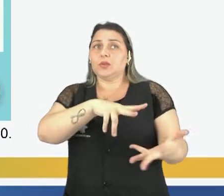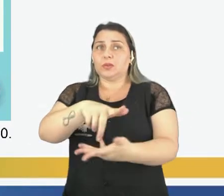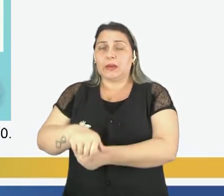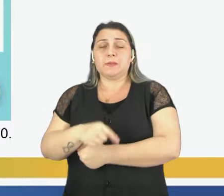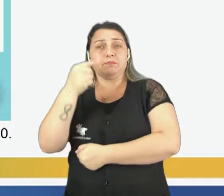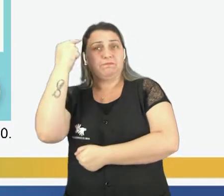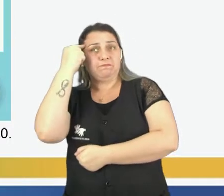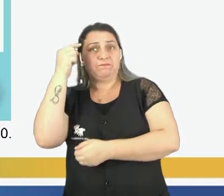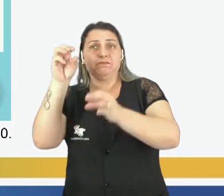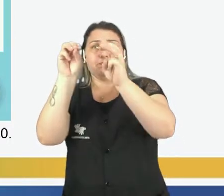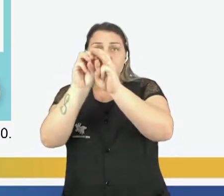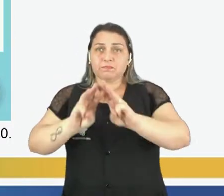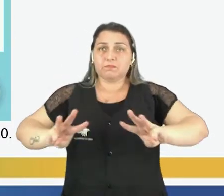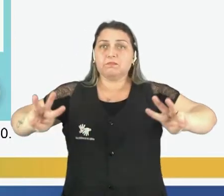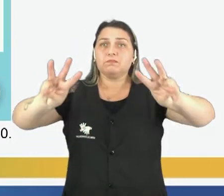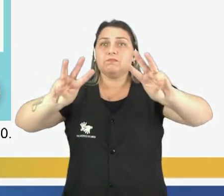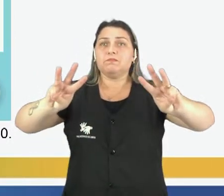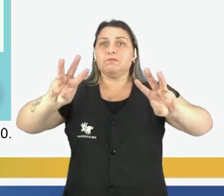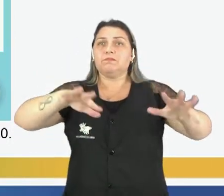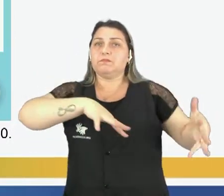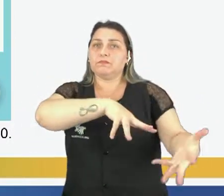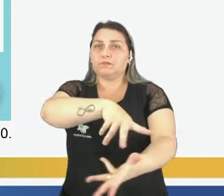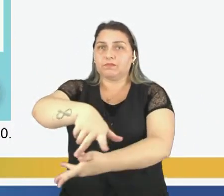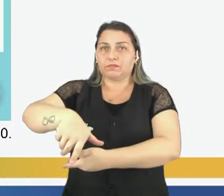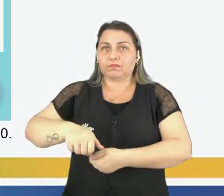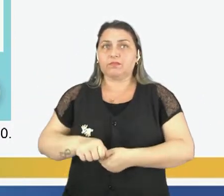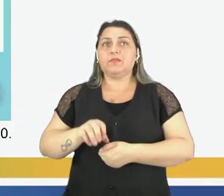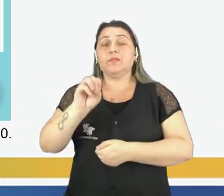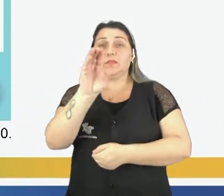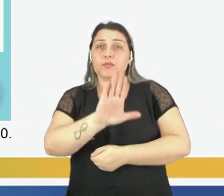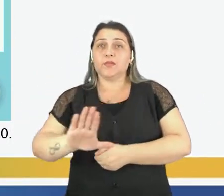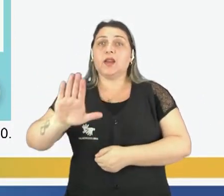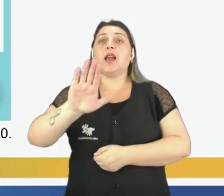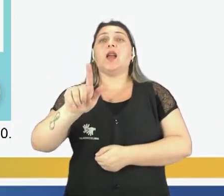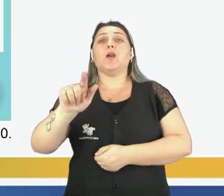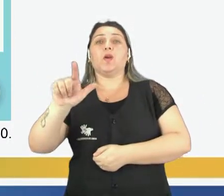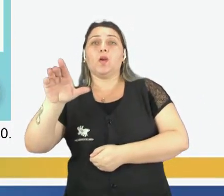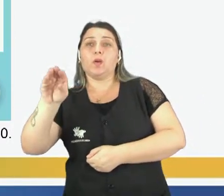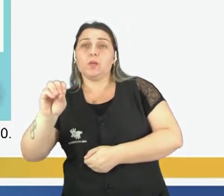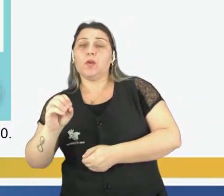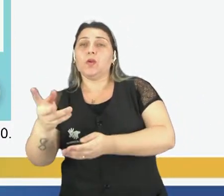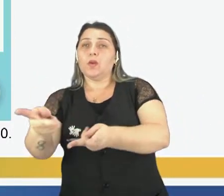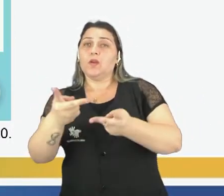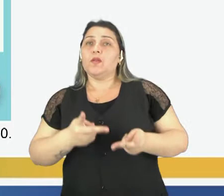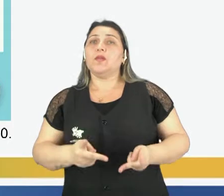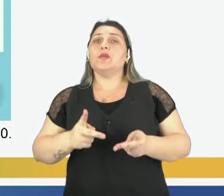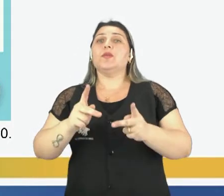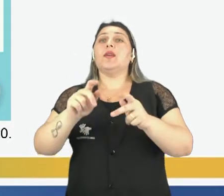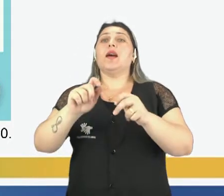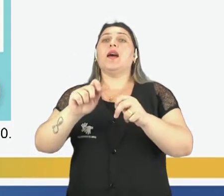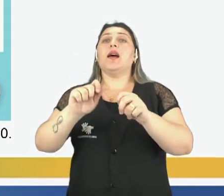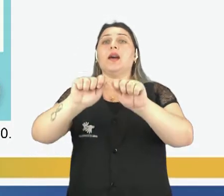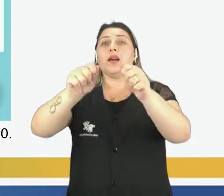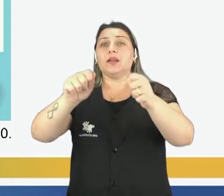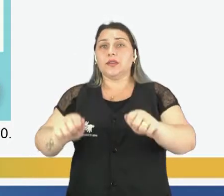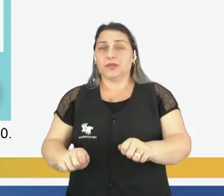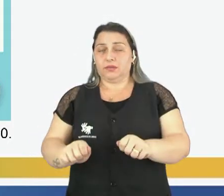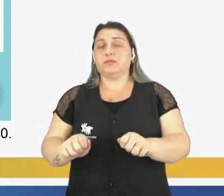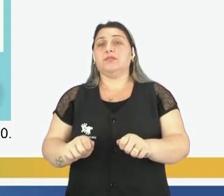Pensando nisso, a ONG internacional Oceanic Global convidou a artista plástica brasileira Kalina